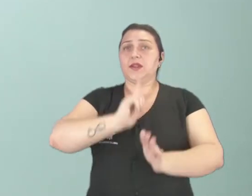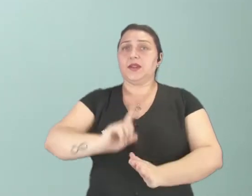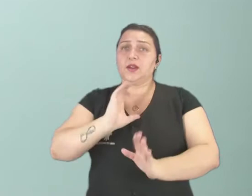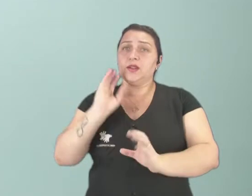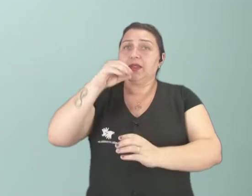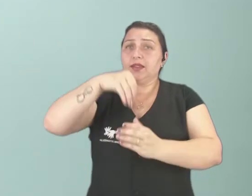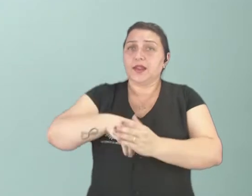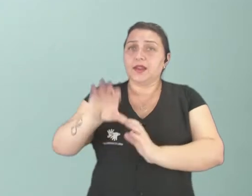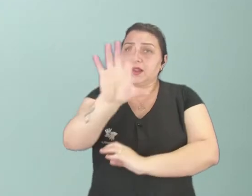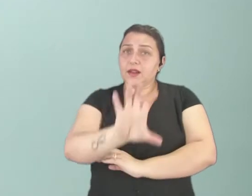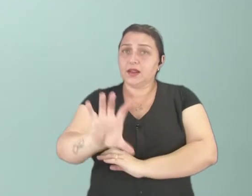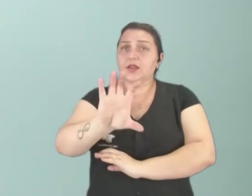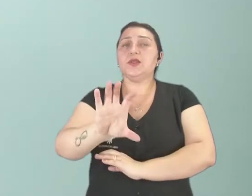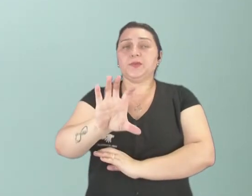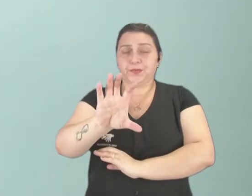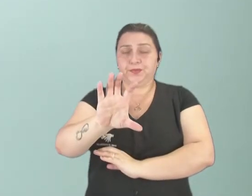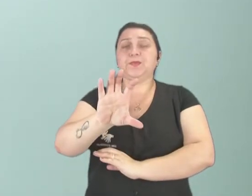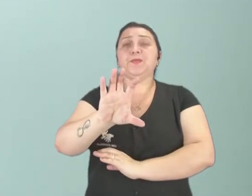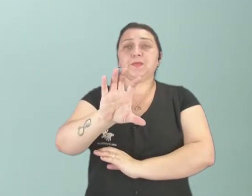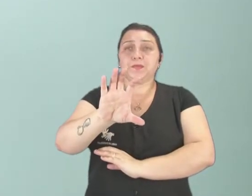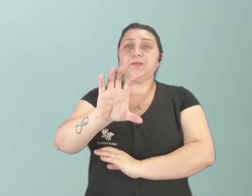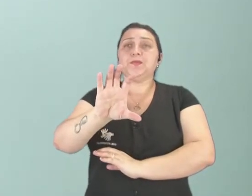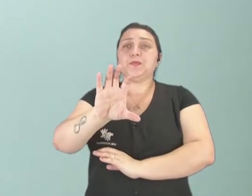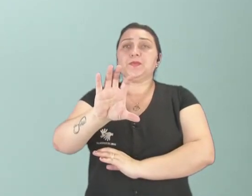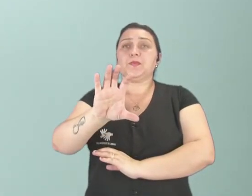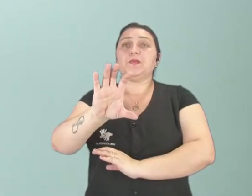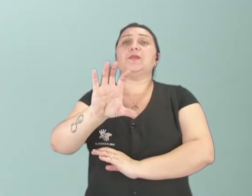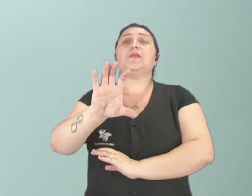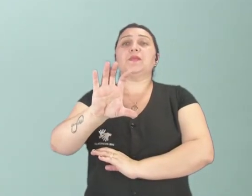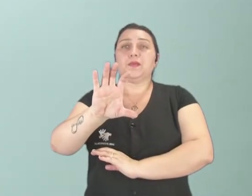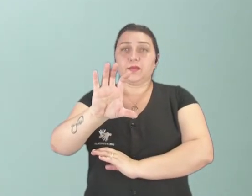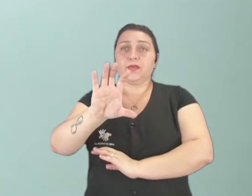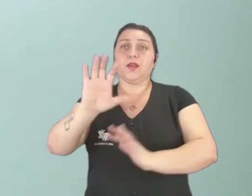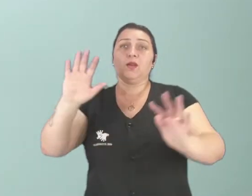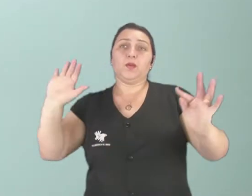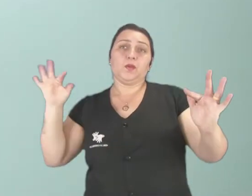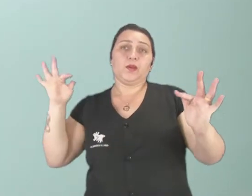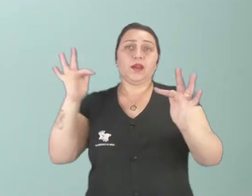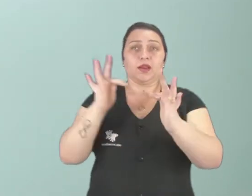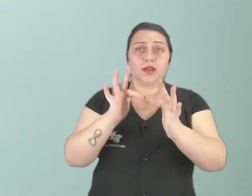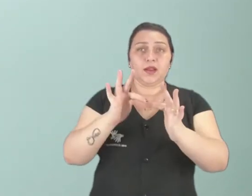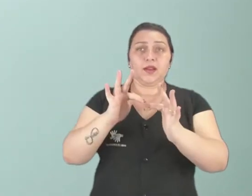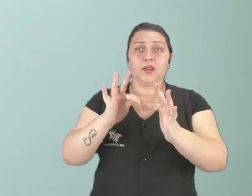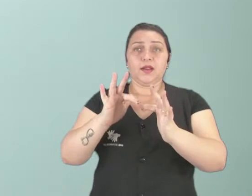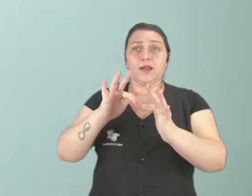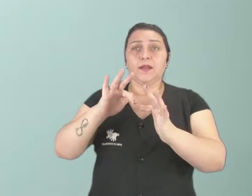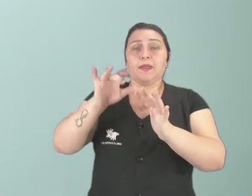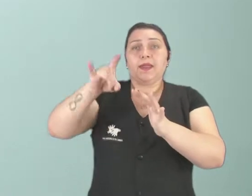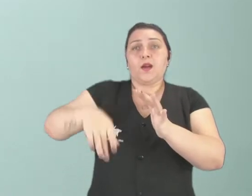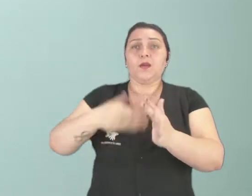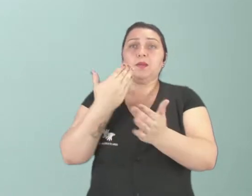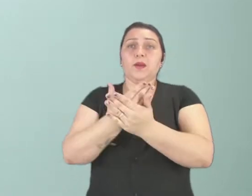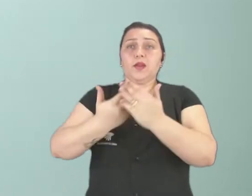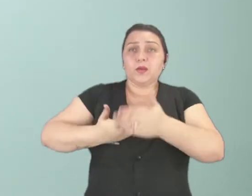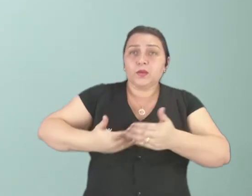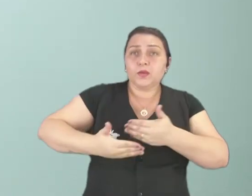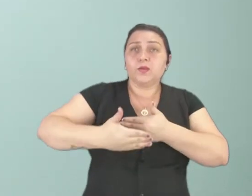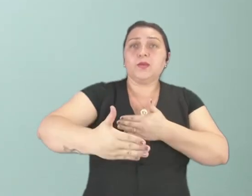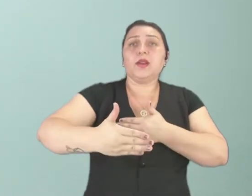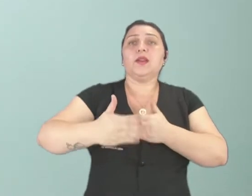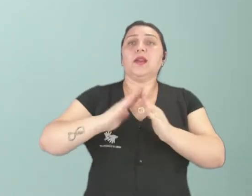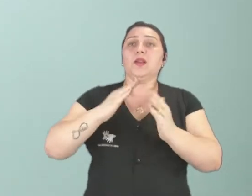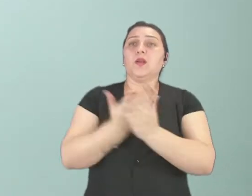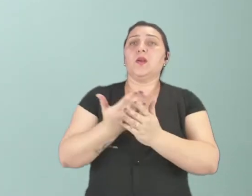dentro daquela região. Então, findou ali o classicismo, que nós falamos na última aula, e inicia-se com a escola